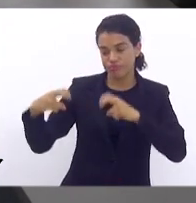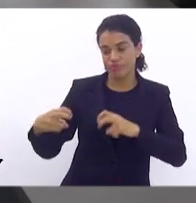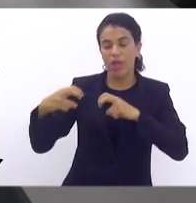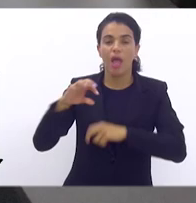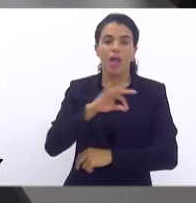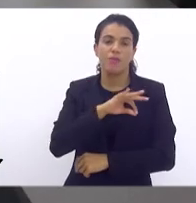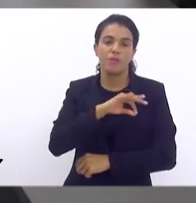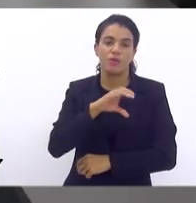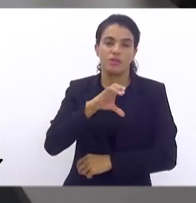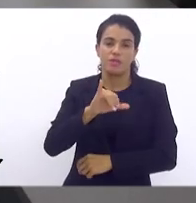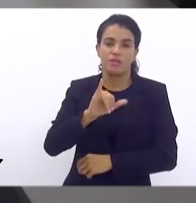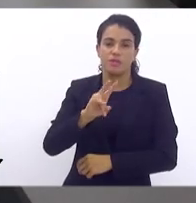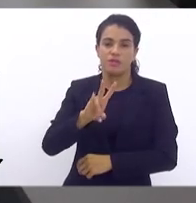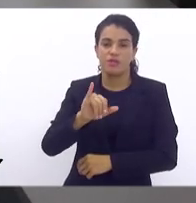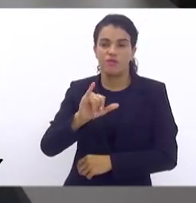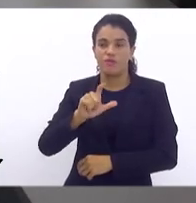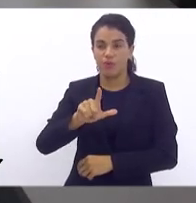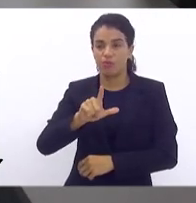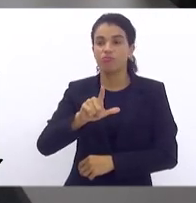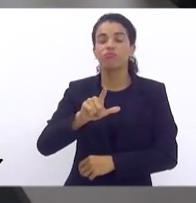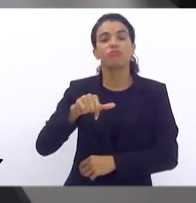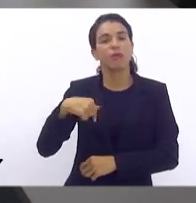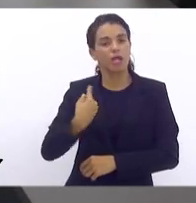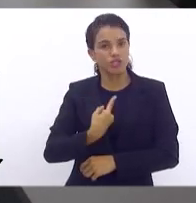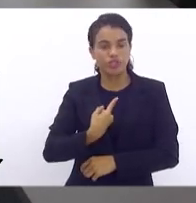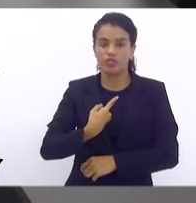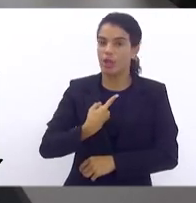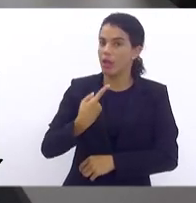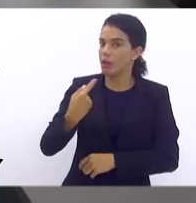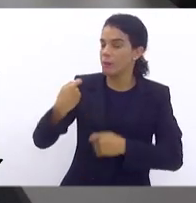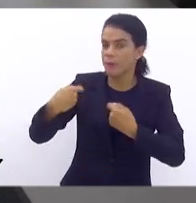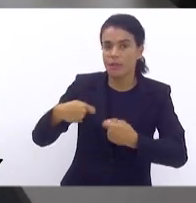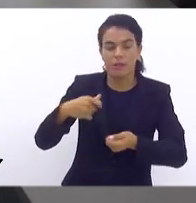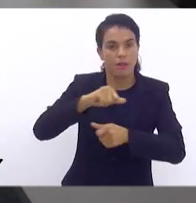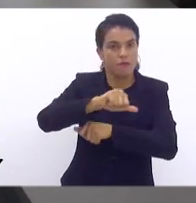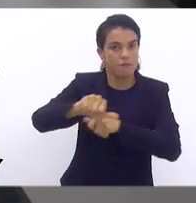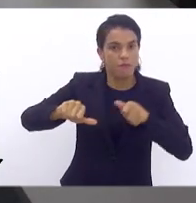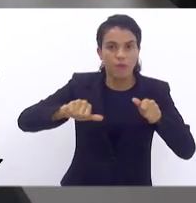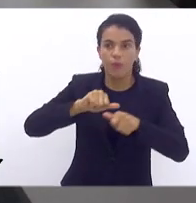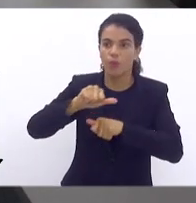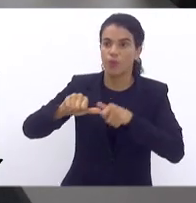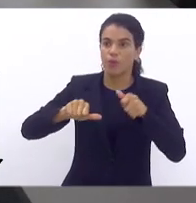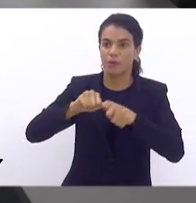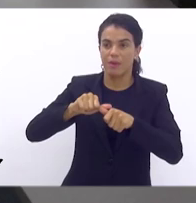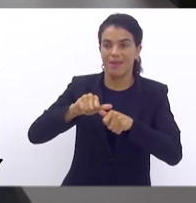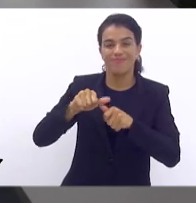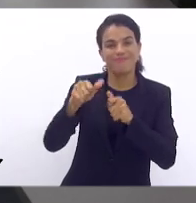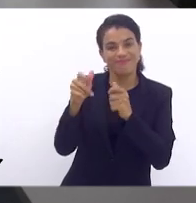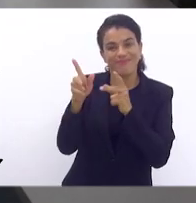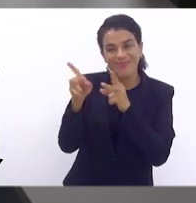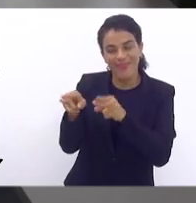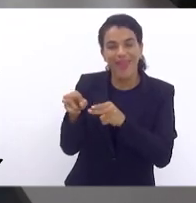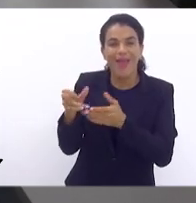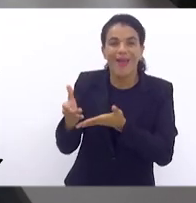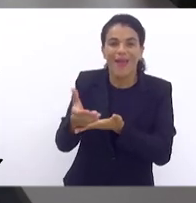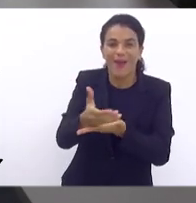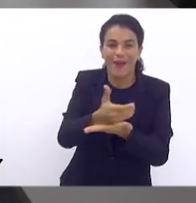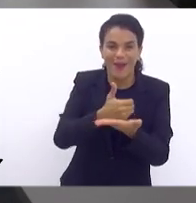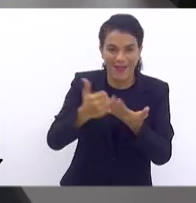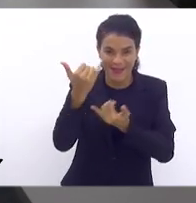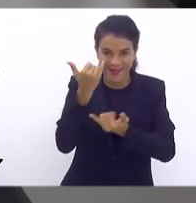é Ficou claro que nós precisávamos alterar né exatamente a coleta de dados